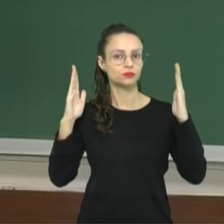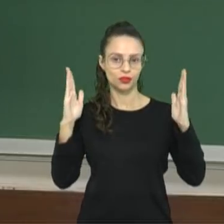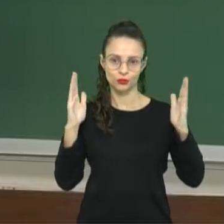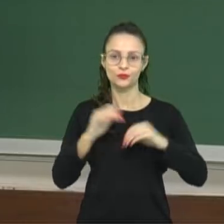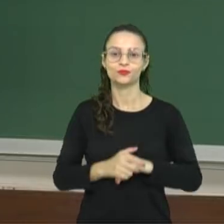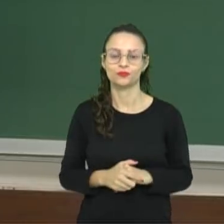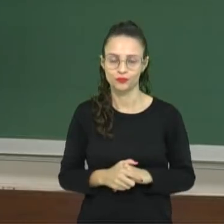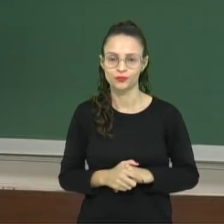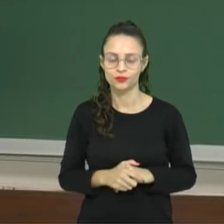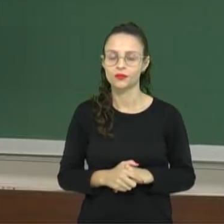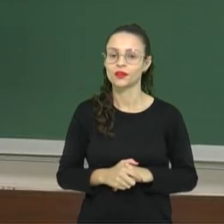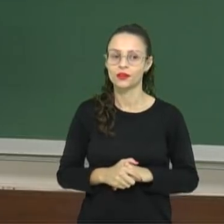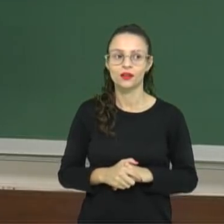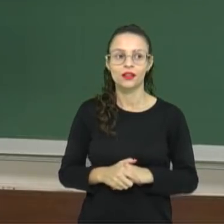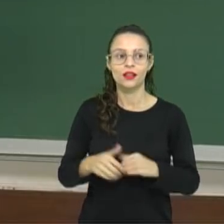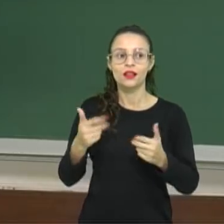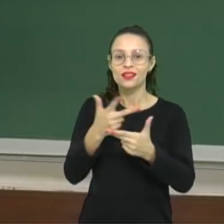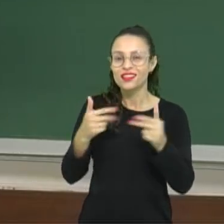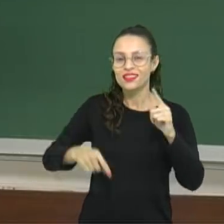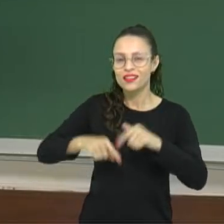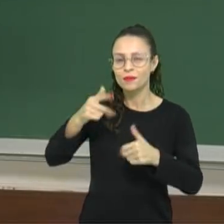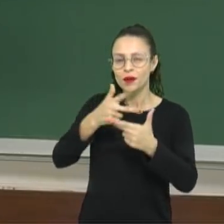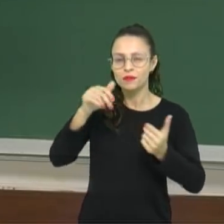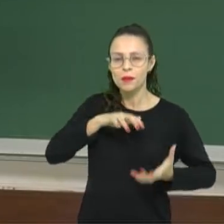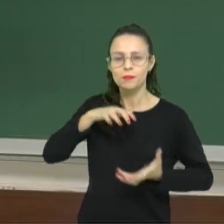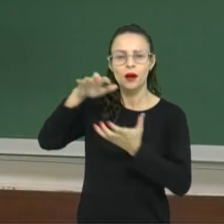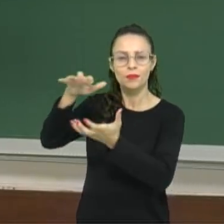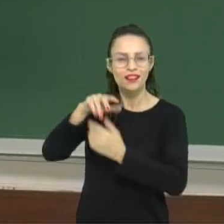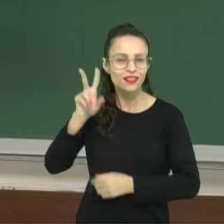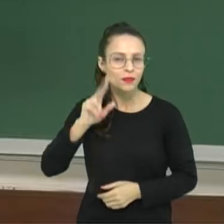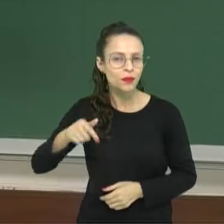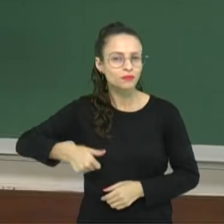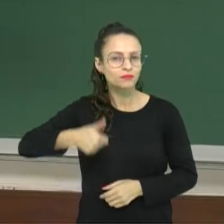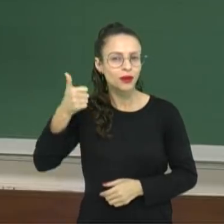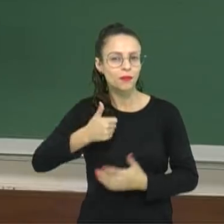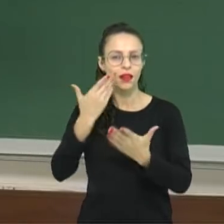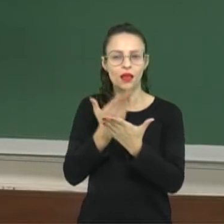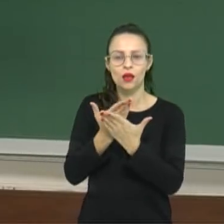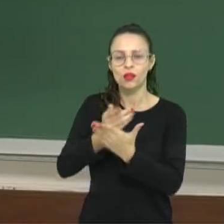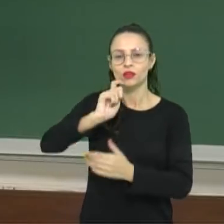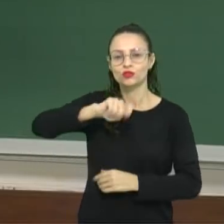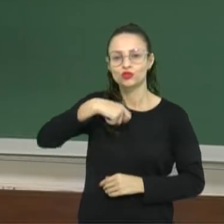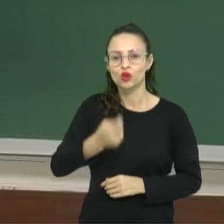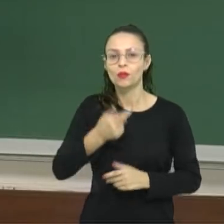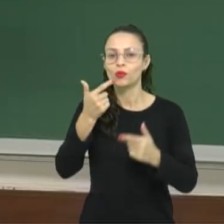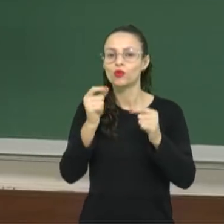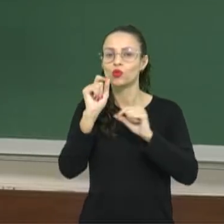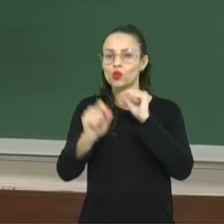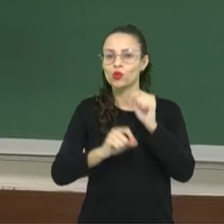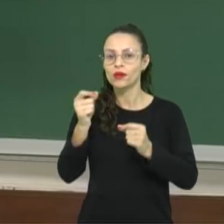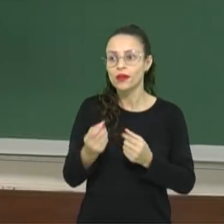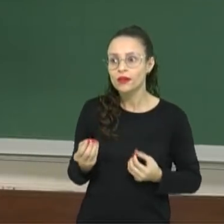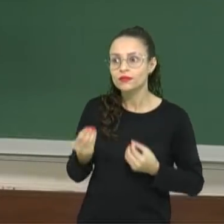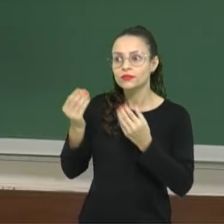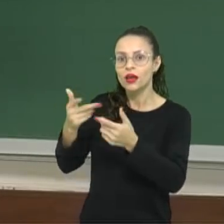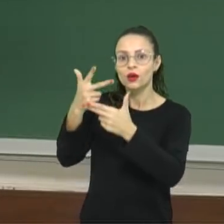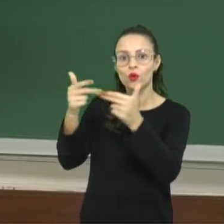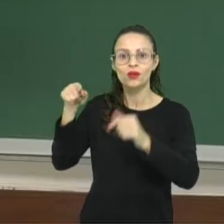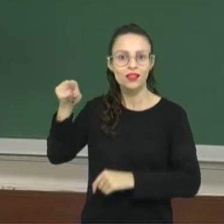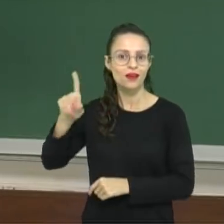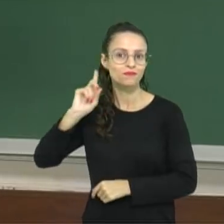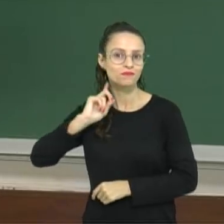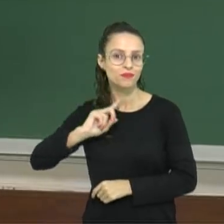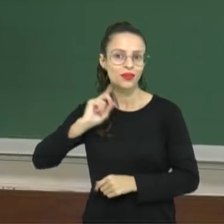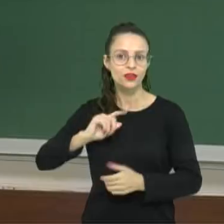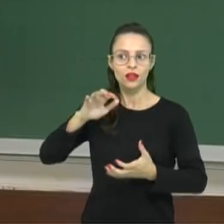certo? Levando suprimentos, lembram que a gente falou lá na primeira aula sobre essa ideia de levar, abastecer a região das Minas